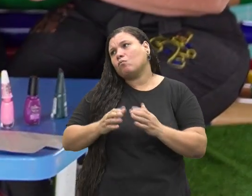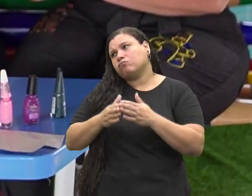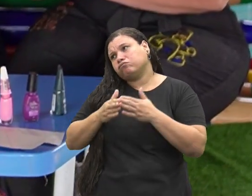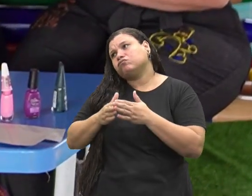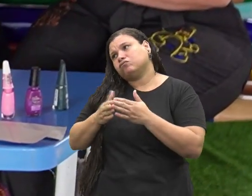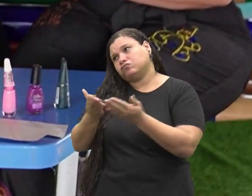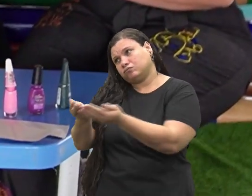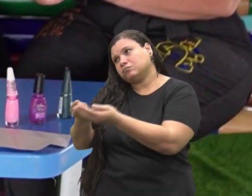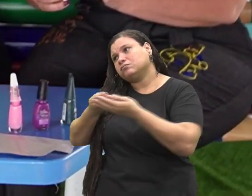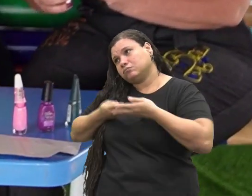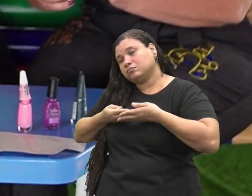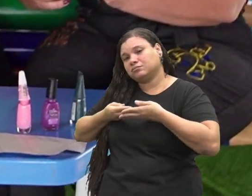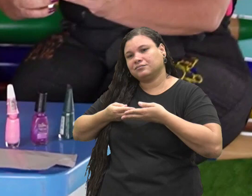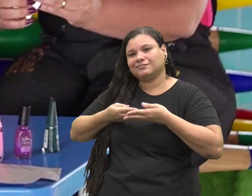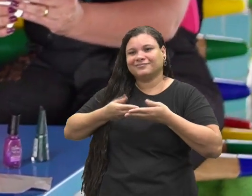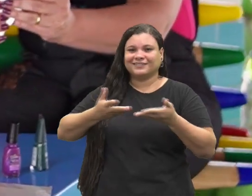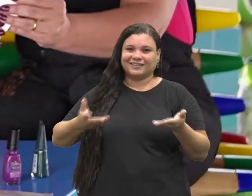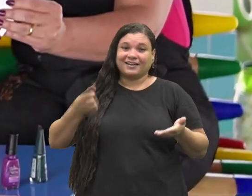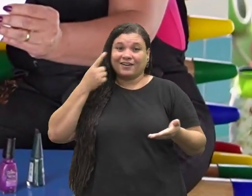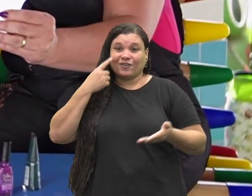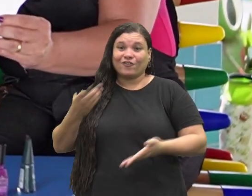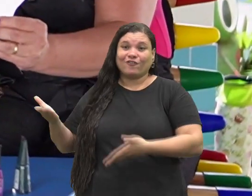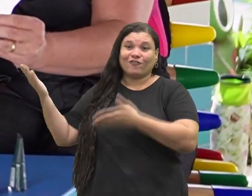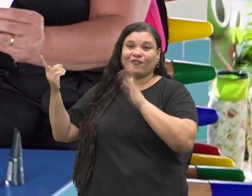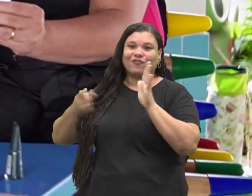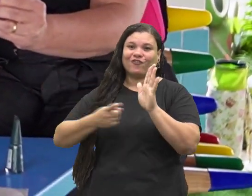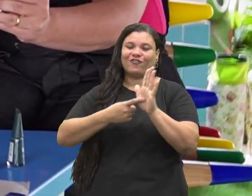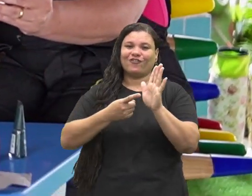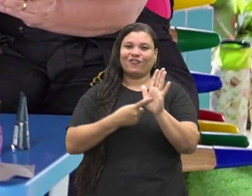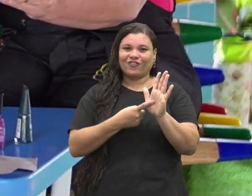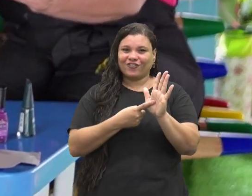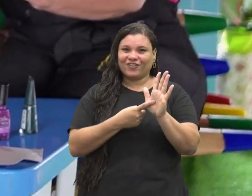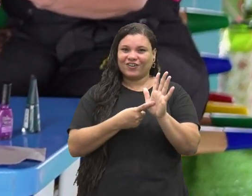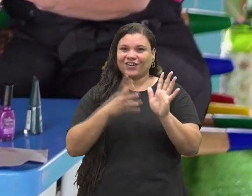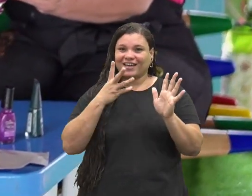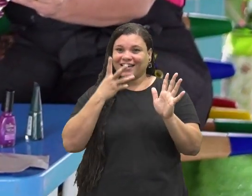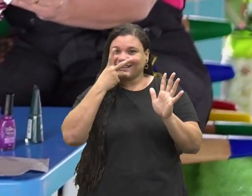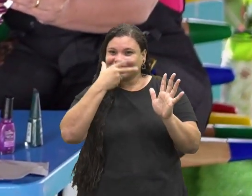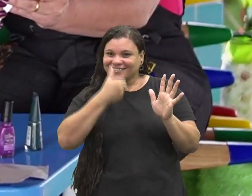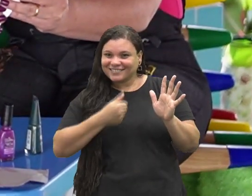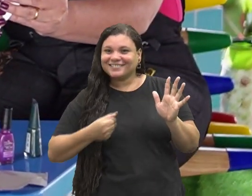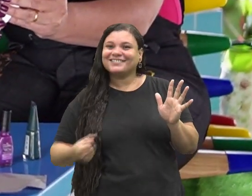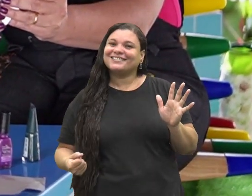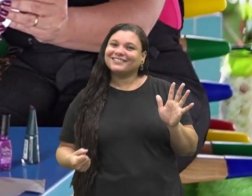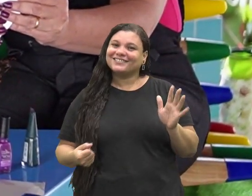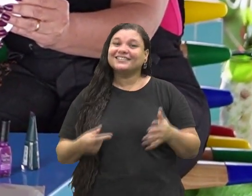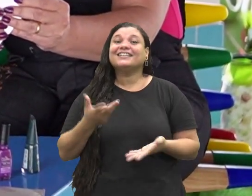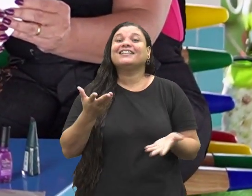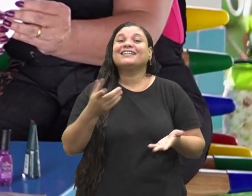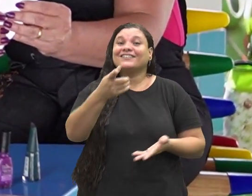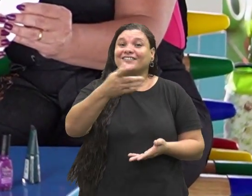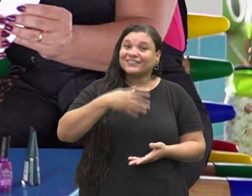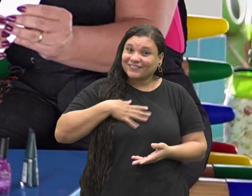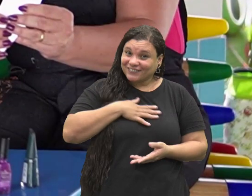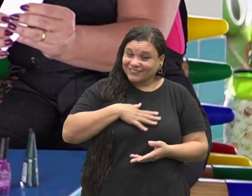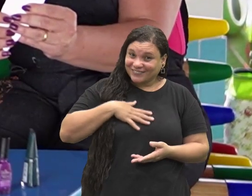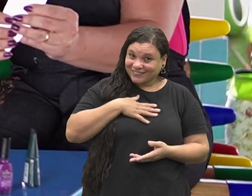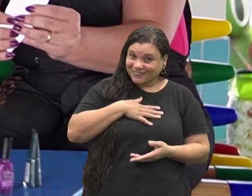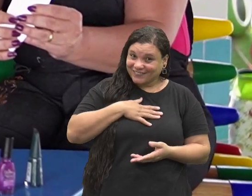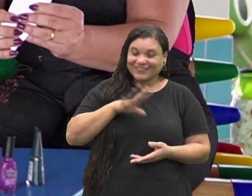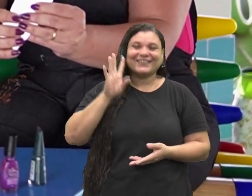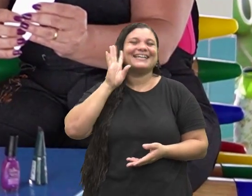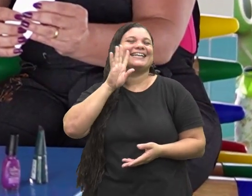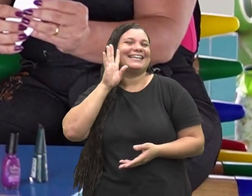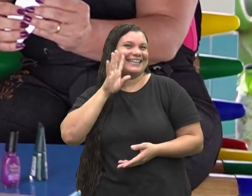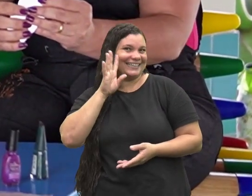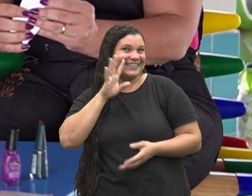lá. Olha, Sofia. Olha que legal. Olha. Gostaram, crianças? Muito legal, não